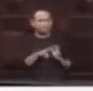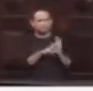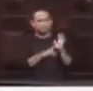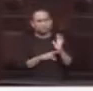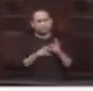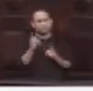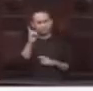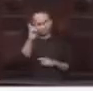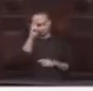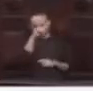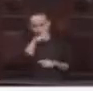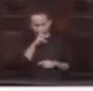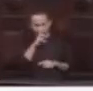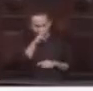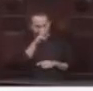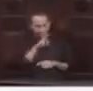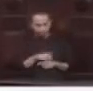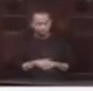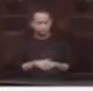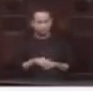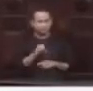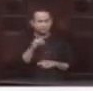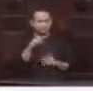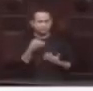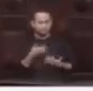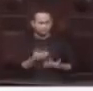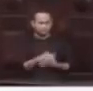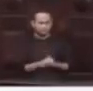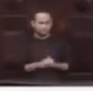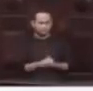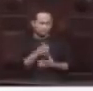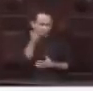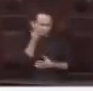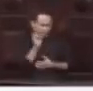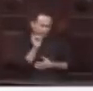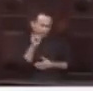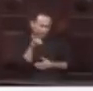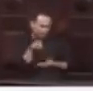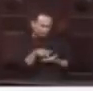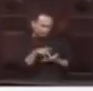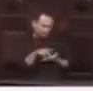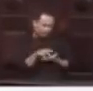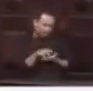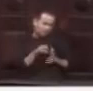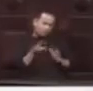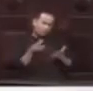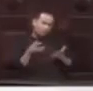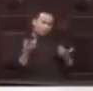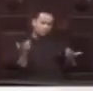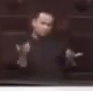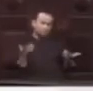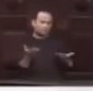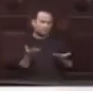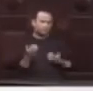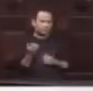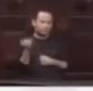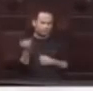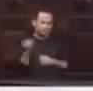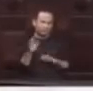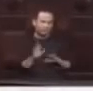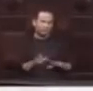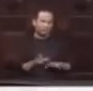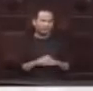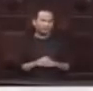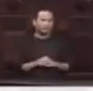de dentro do sistema penitenciário comandar grupos criminosos. Não sei se isso é verdade ou não, se faz algum sentido no dia de hoje. Mas, fato